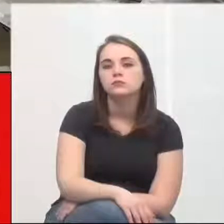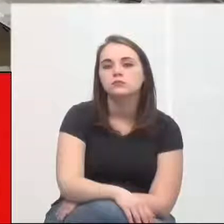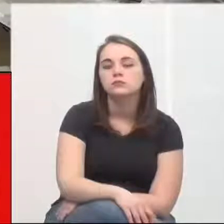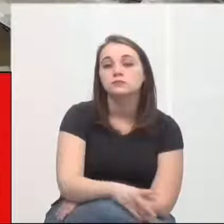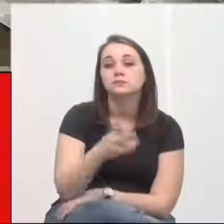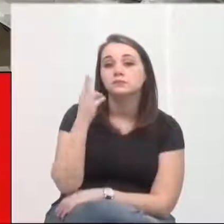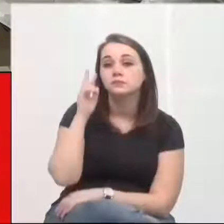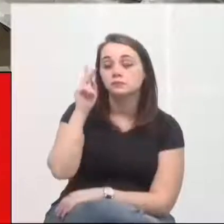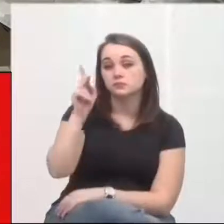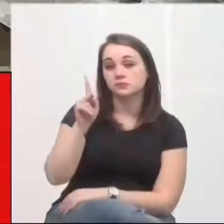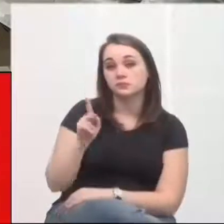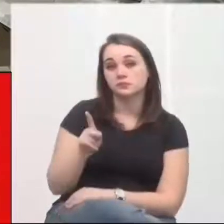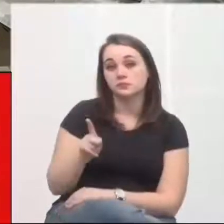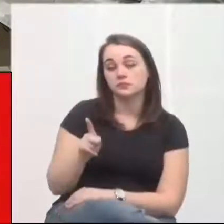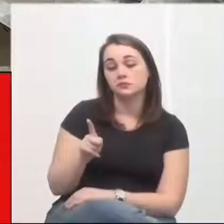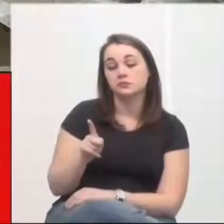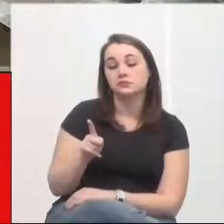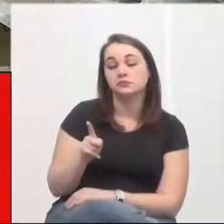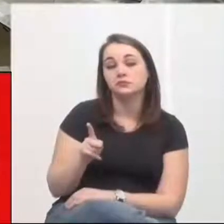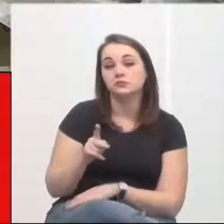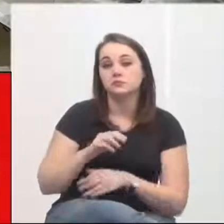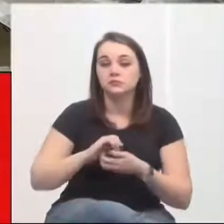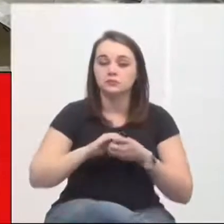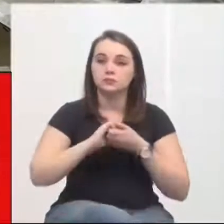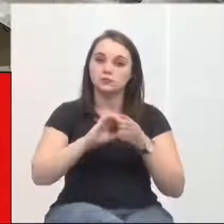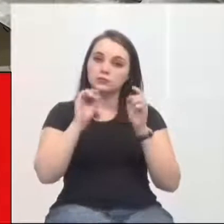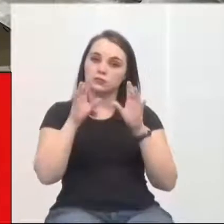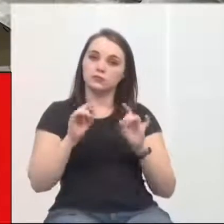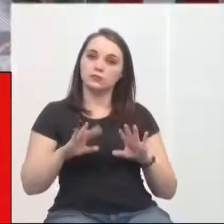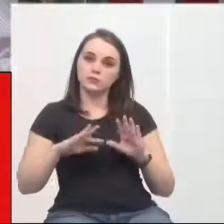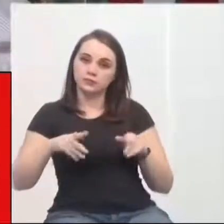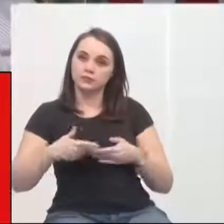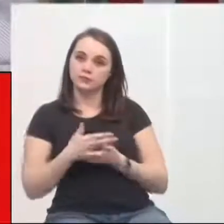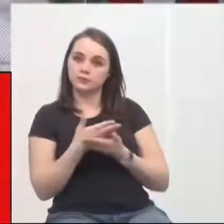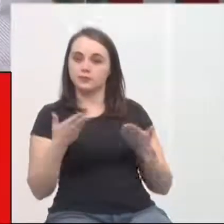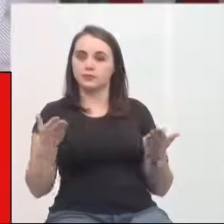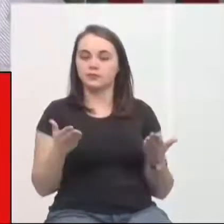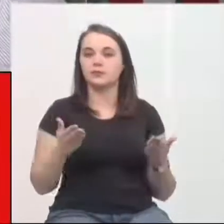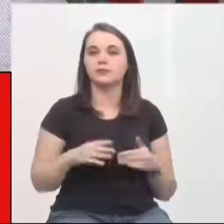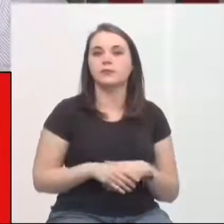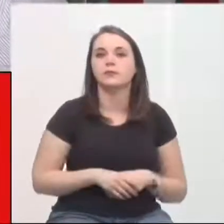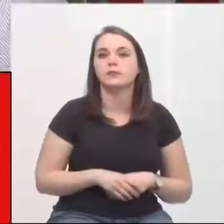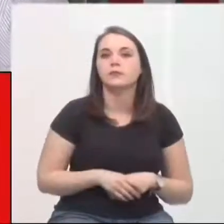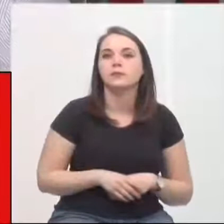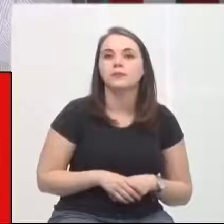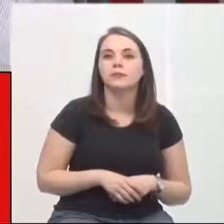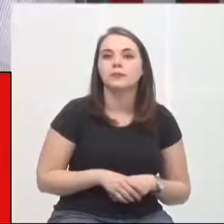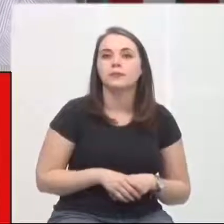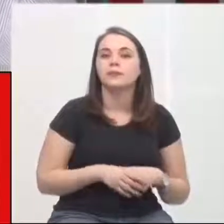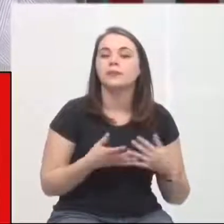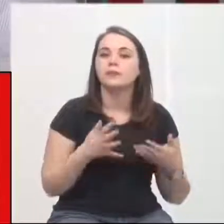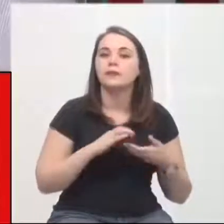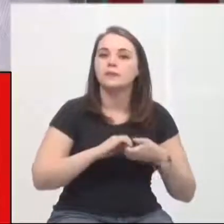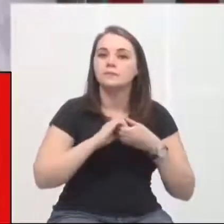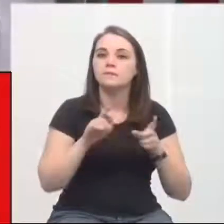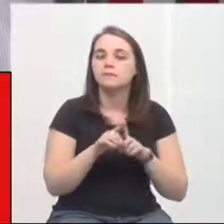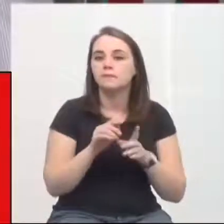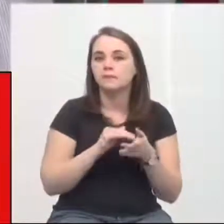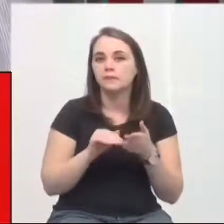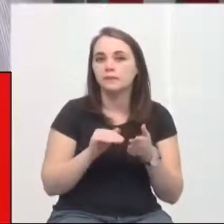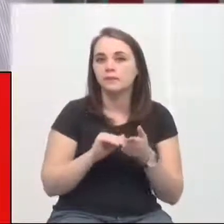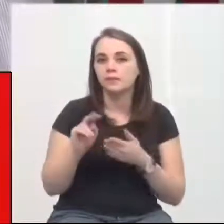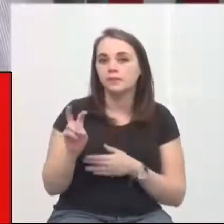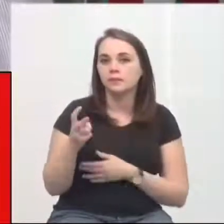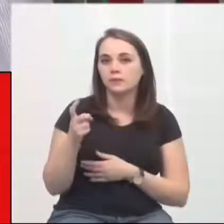Senhor presidente, senhores vereadores, vereadoras, demais pessoas que nos acompanham, em especial quero cumprimentar nosso secretário e